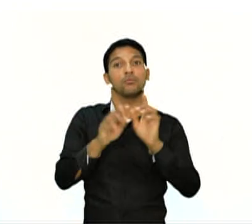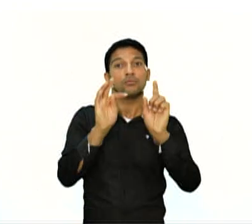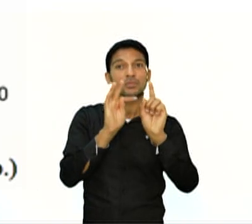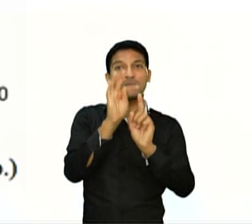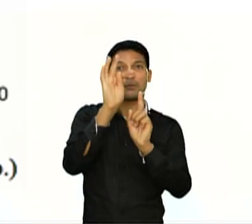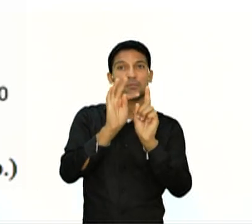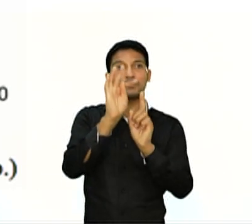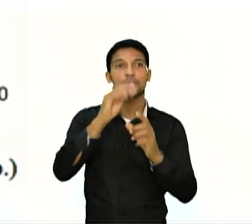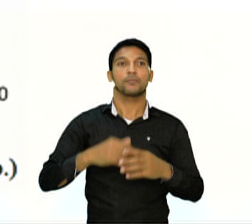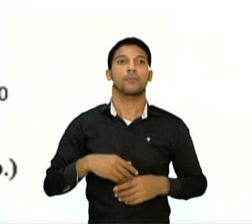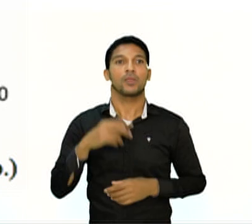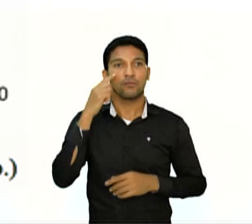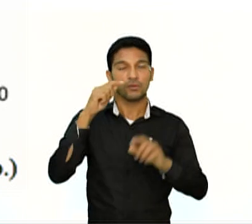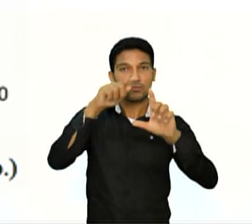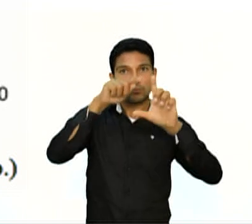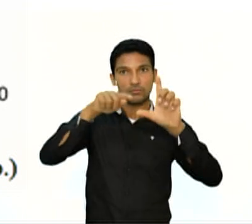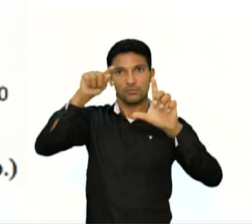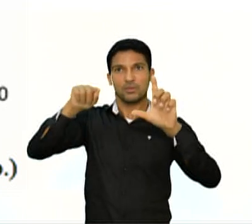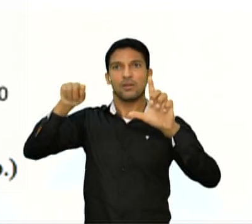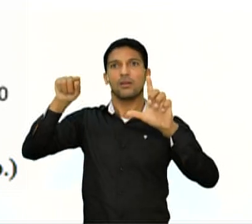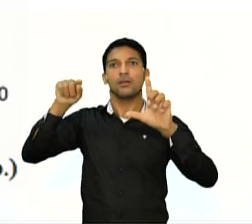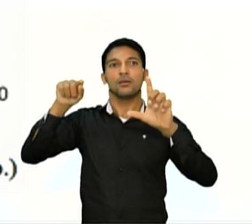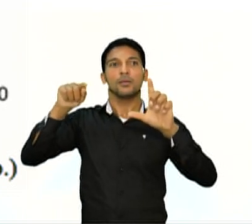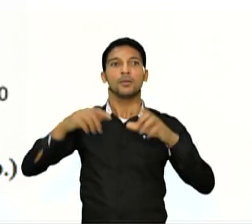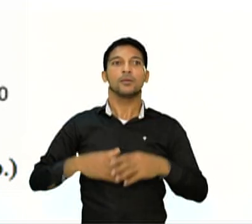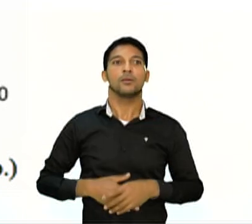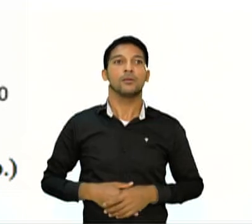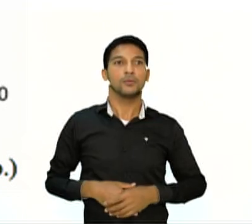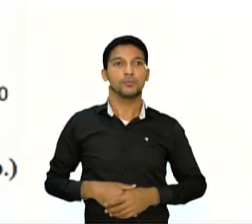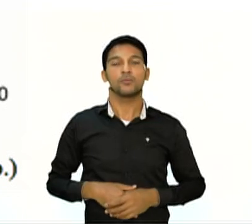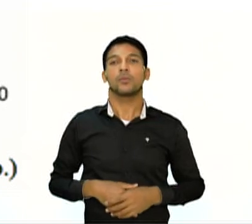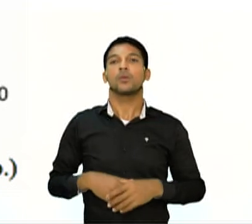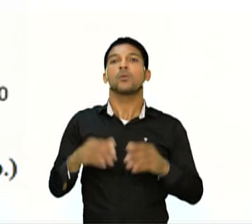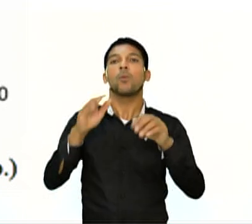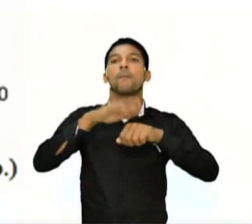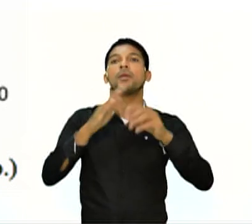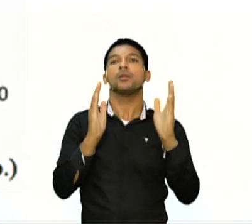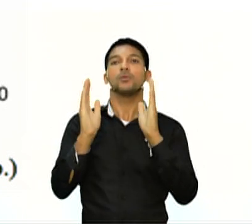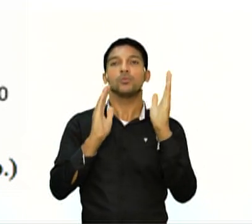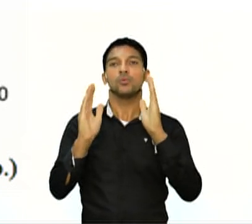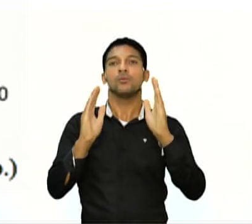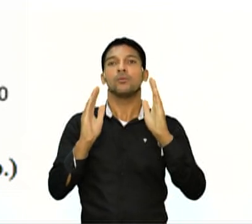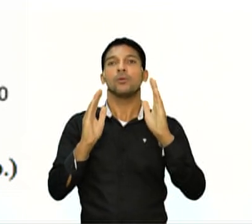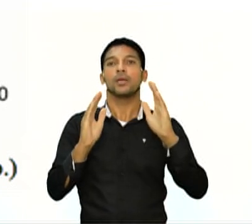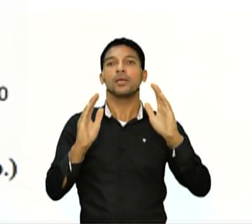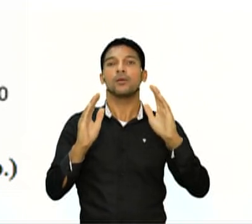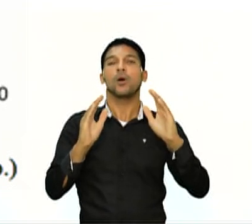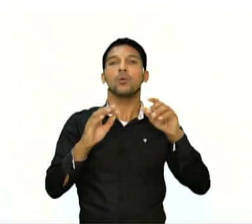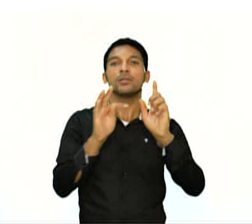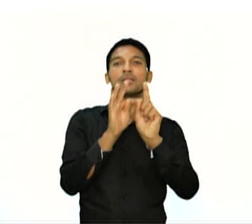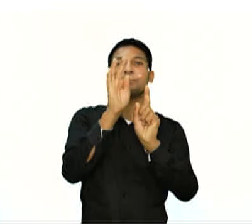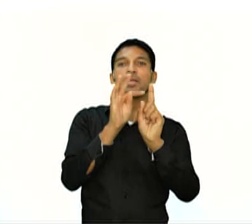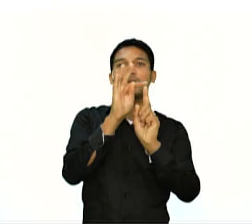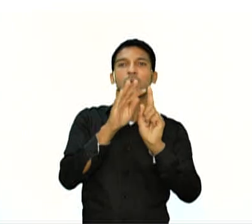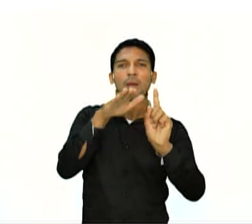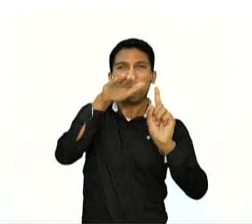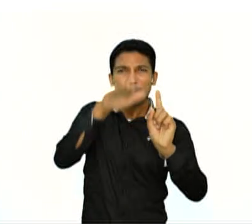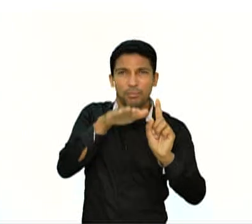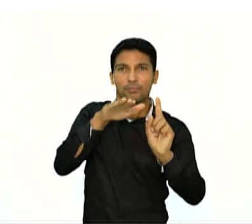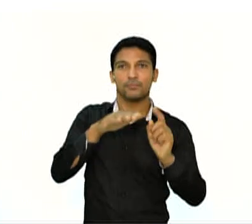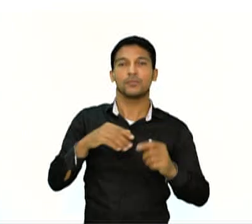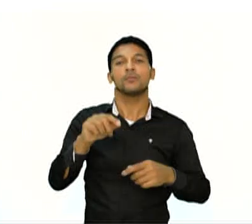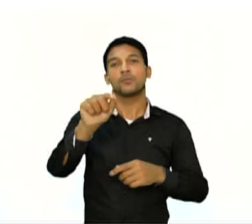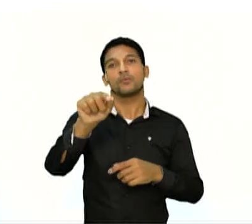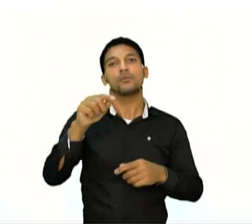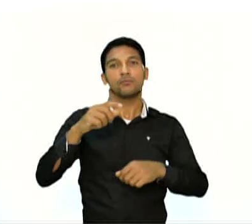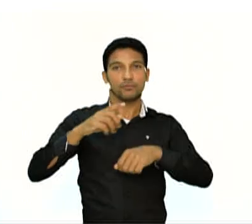na questão. Observem o gráfico novamente, vejam então o período que se destaca e vamos lá, façam a atividade, voltamos já